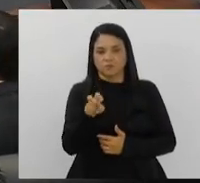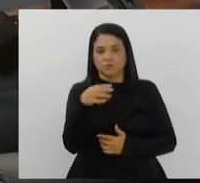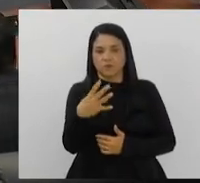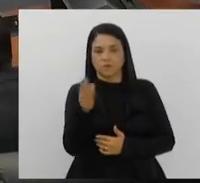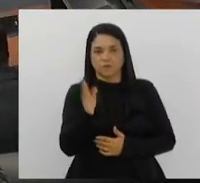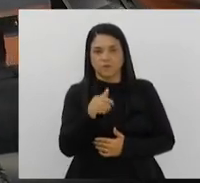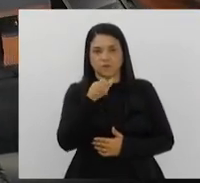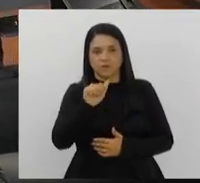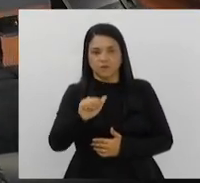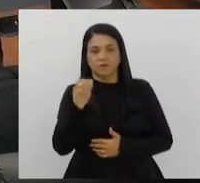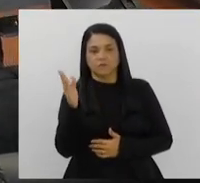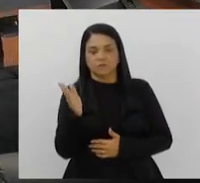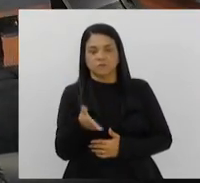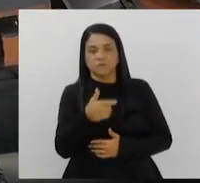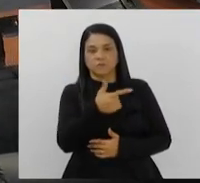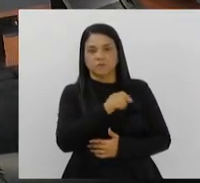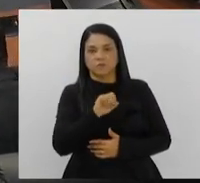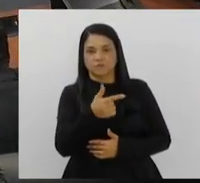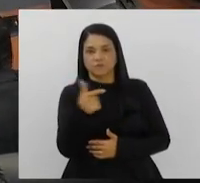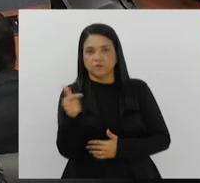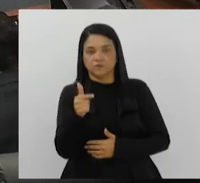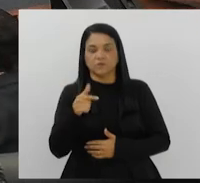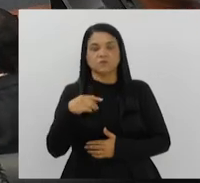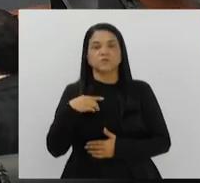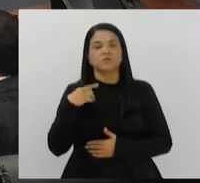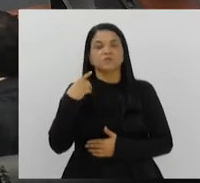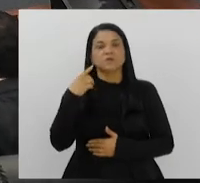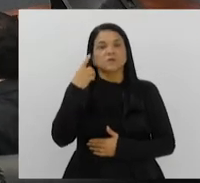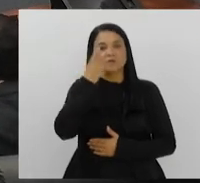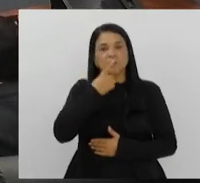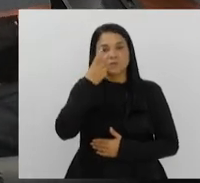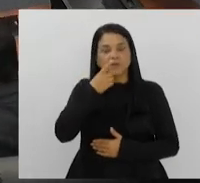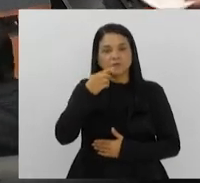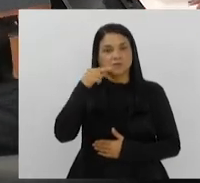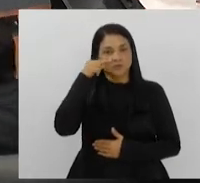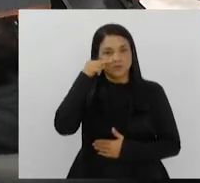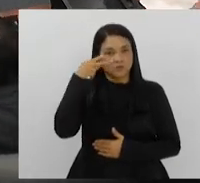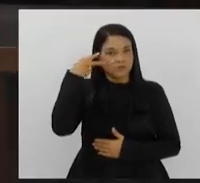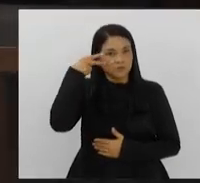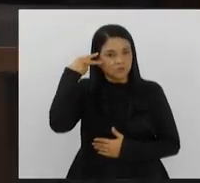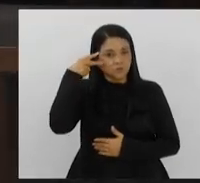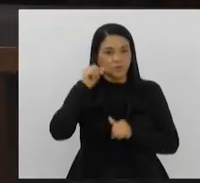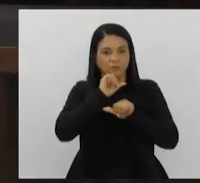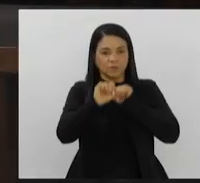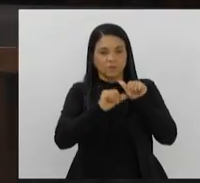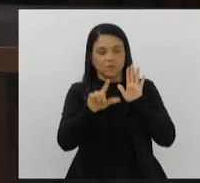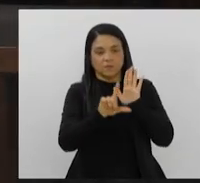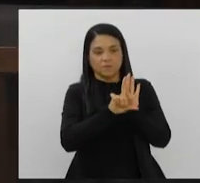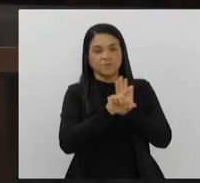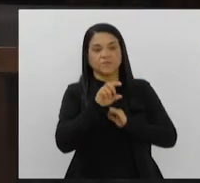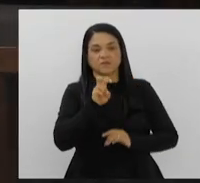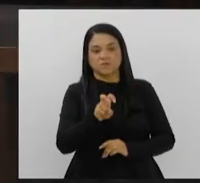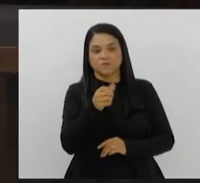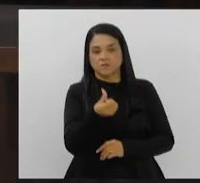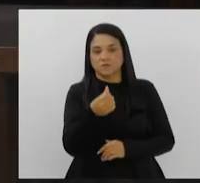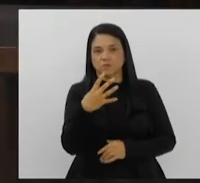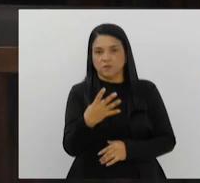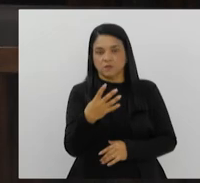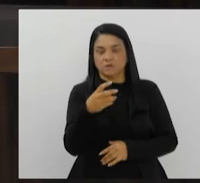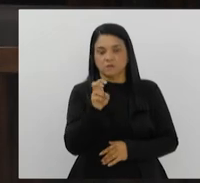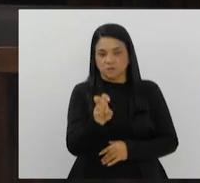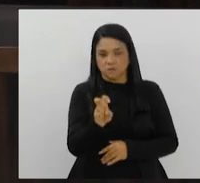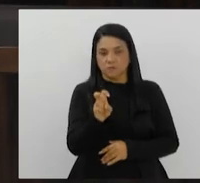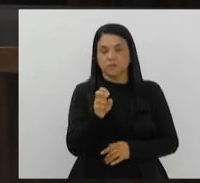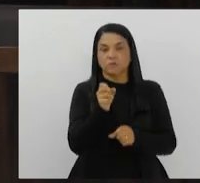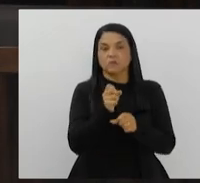6154/2022, de autoria da deputada Tia Ju, que altera a lei número 5.645,